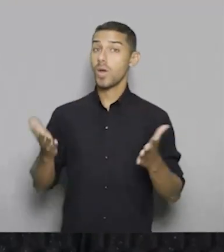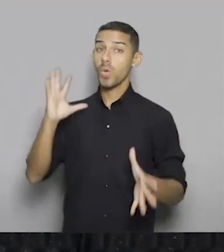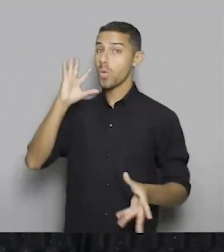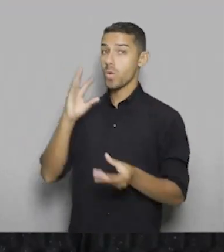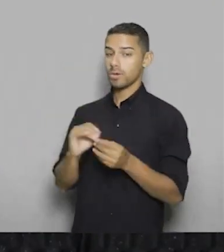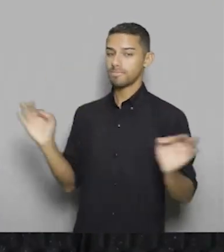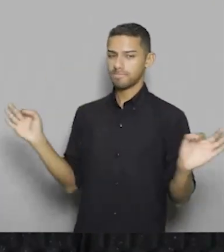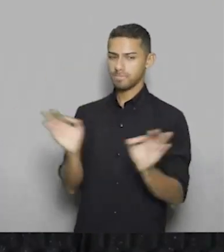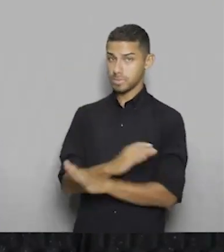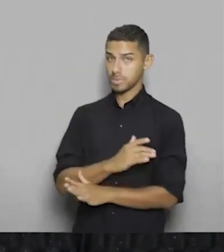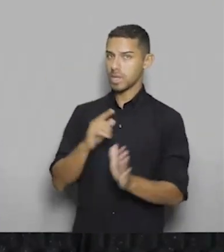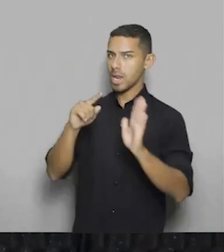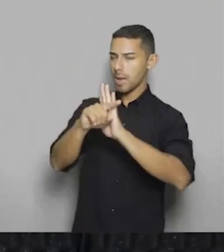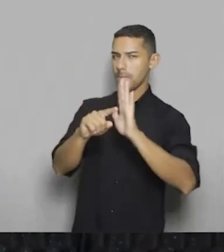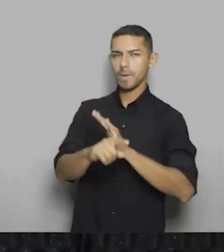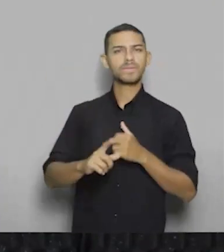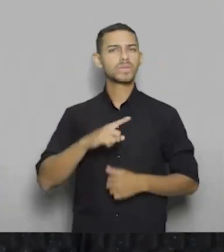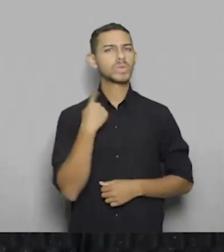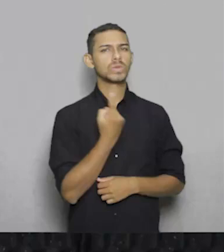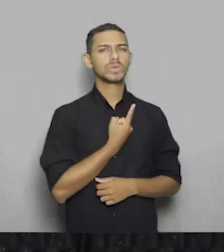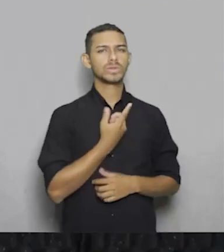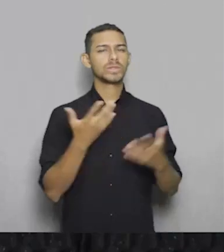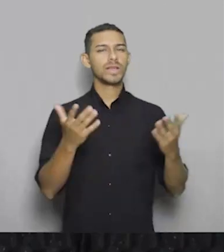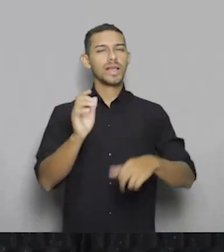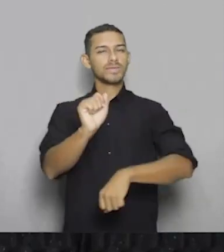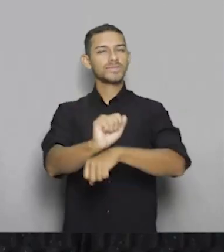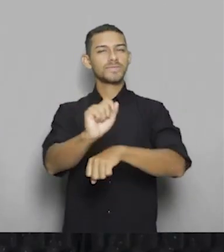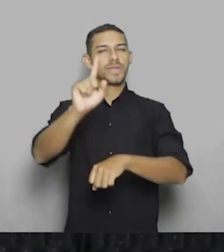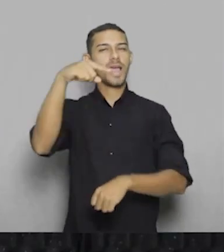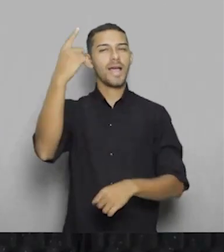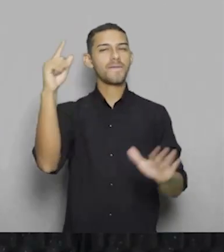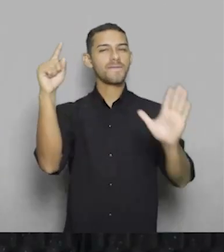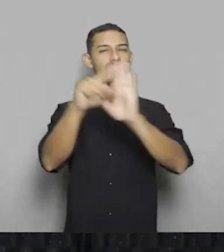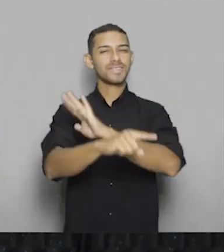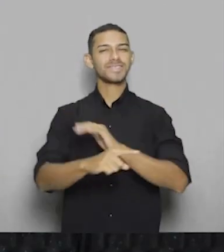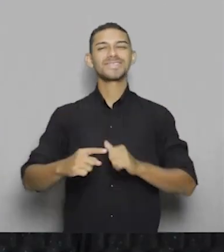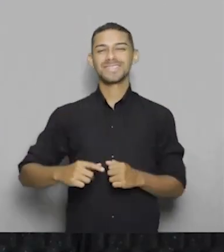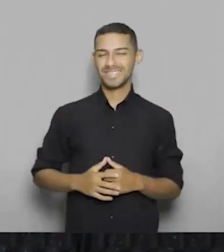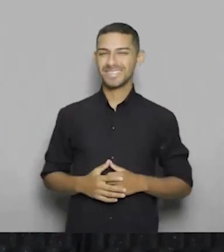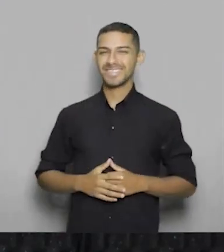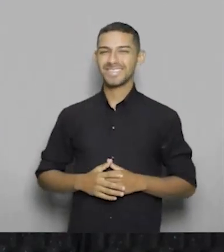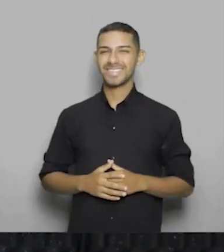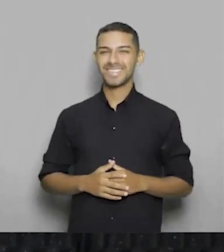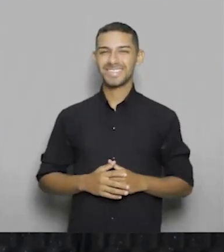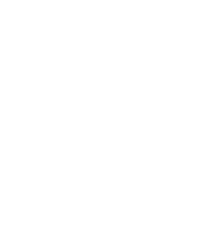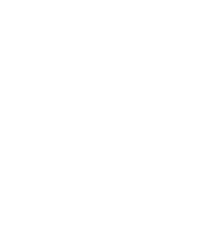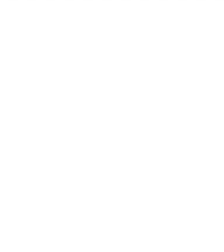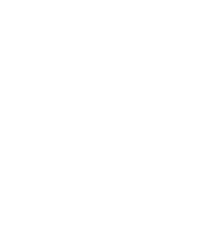questão aqui e agora nós vamos aguardar a próxima questão para analisar.